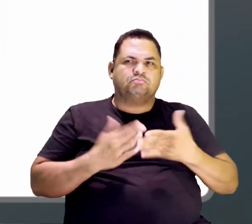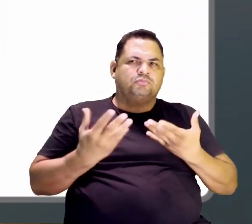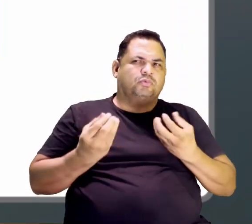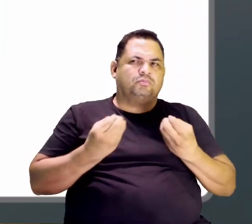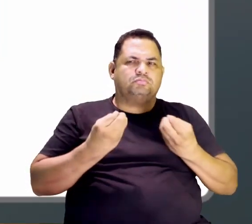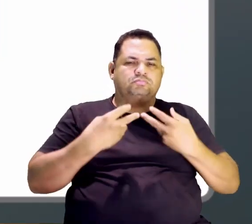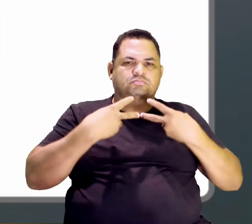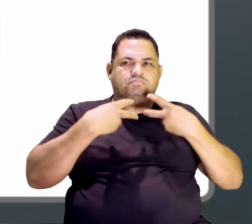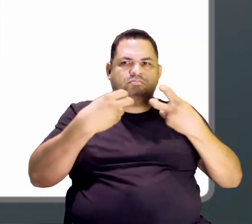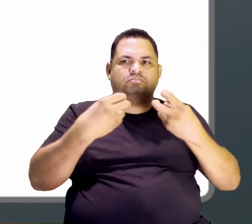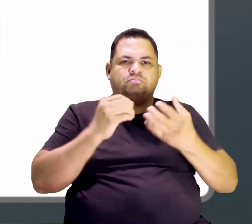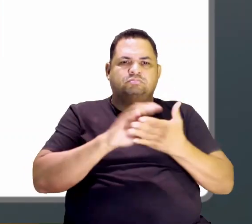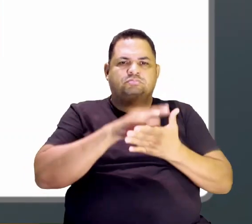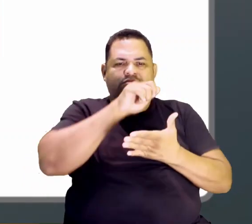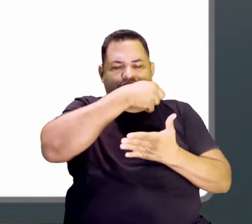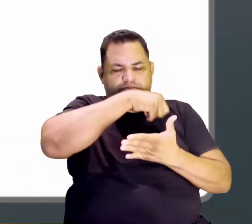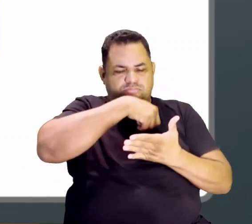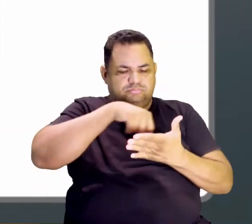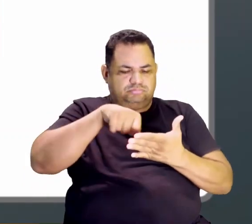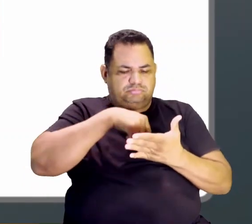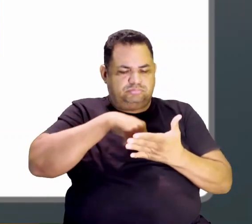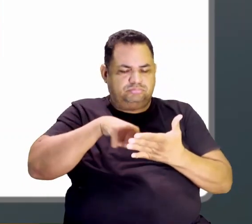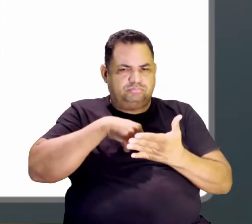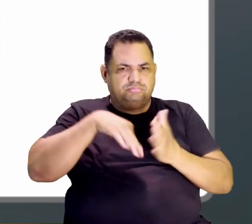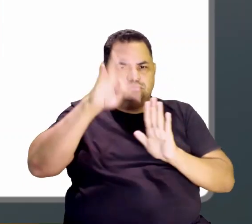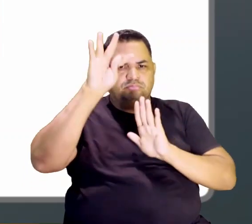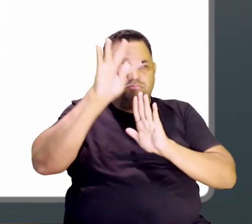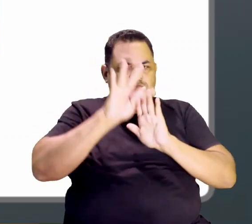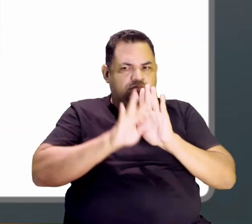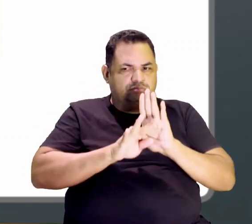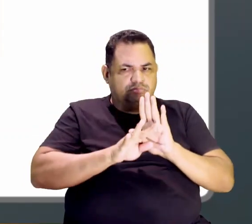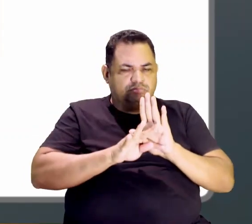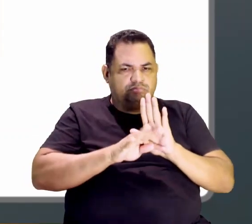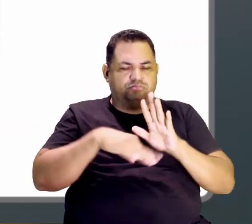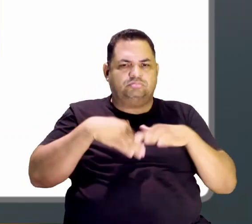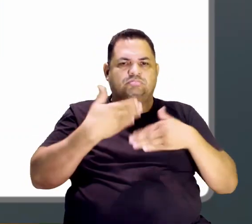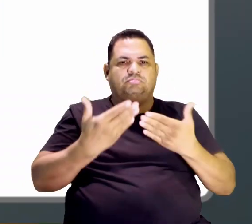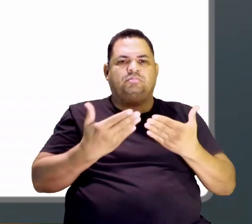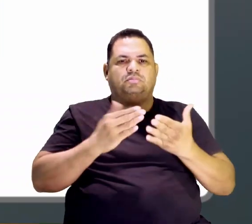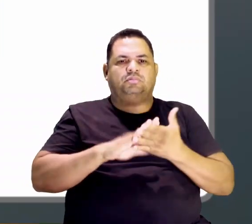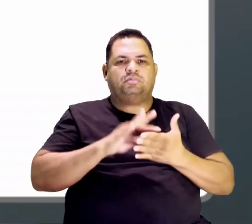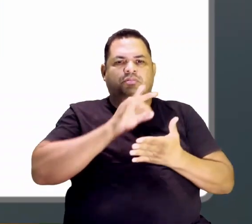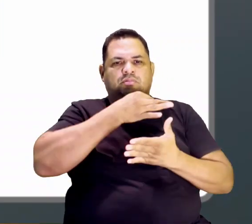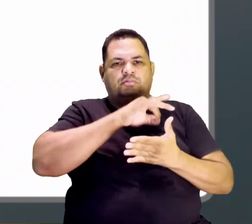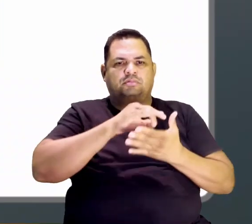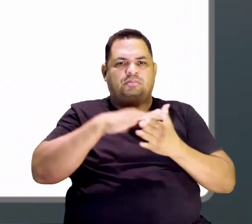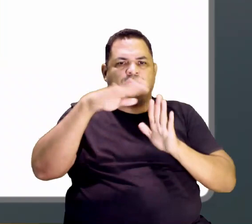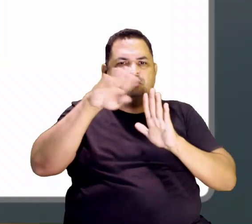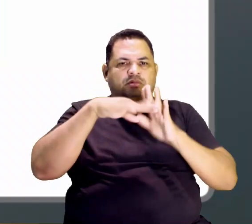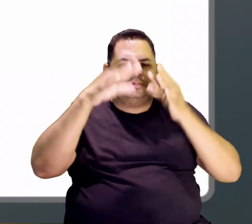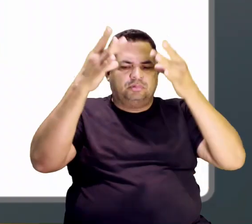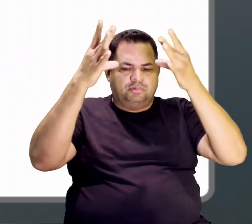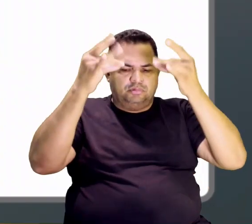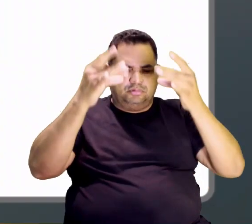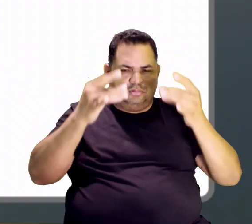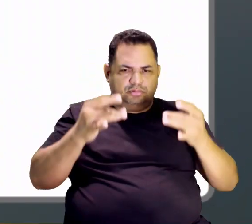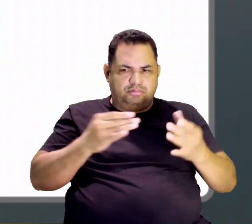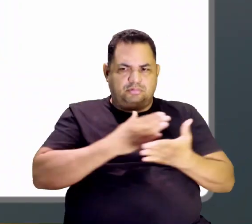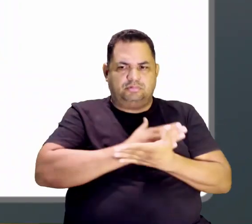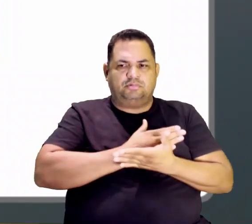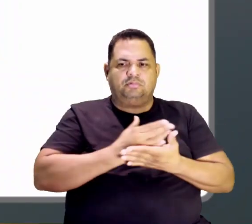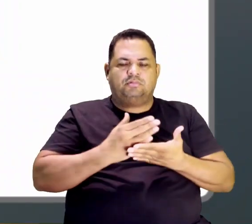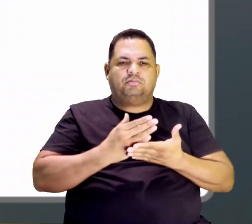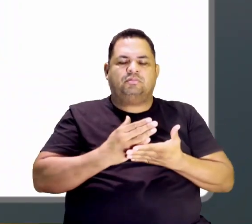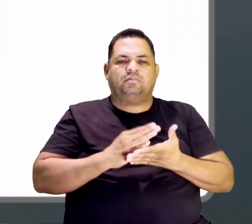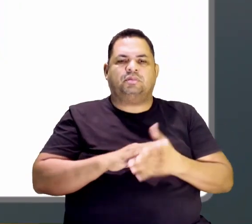E aí você vai produzir um texto, você vai discorrer, né? Você vai descrever, você vai comentar,